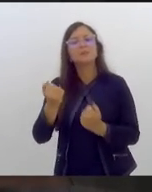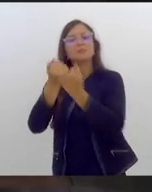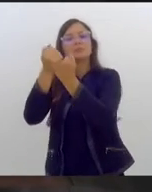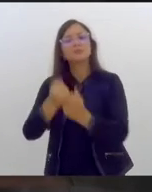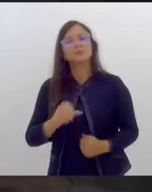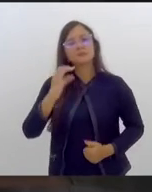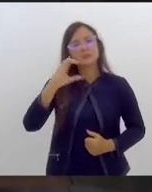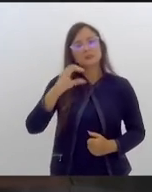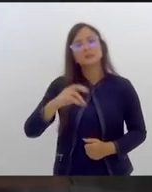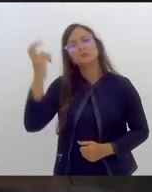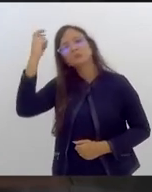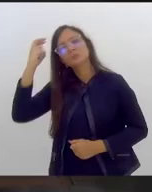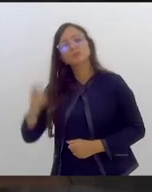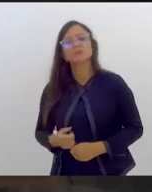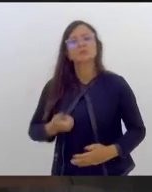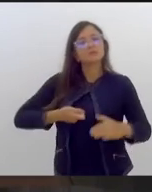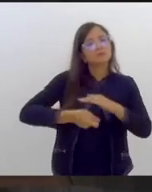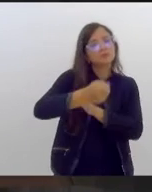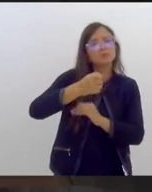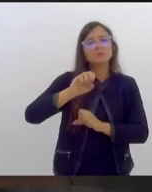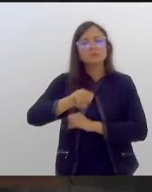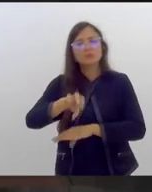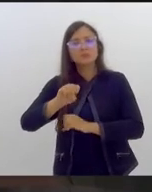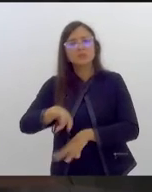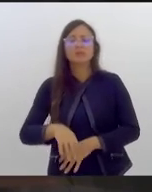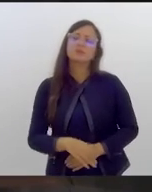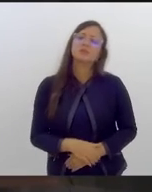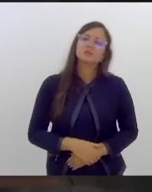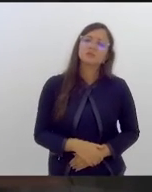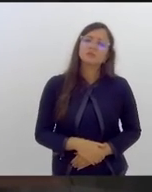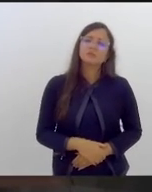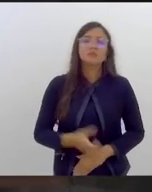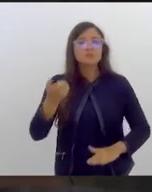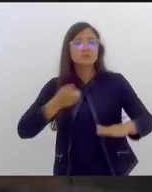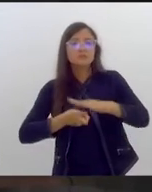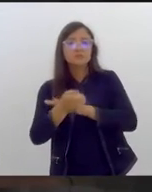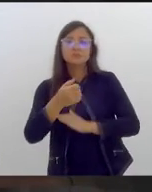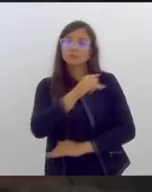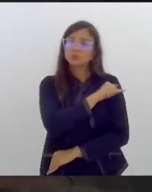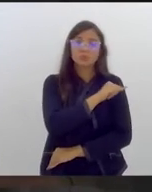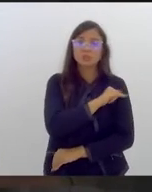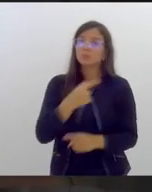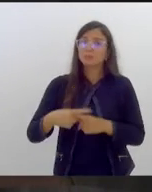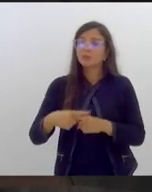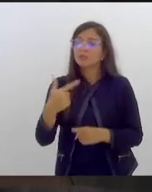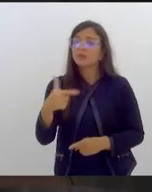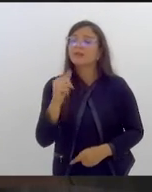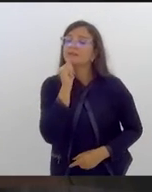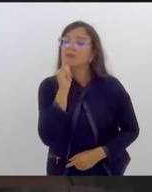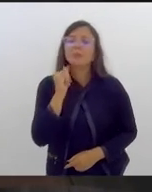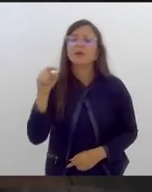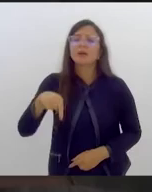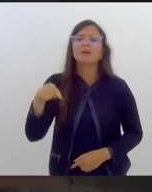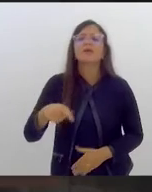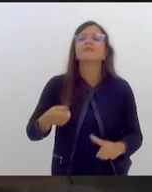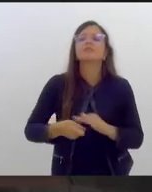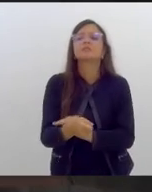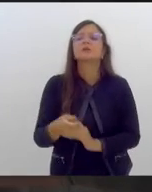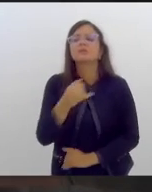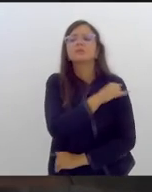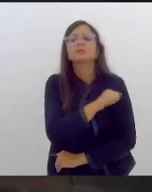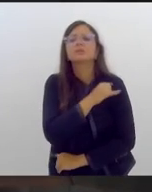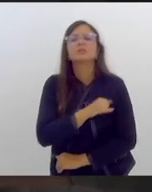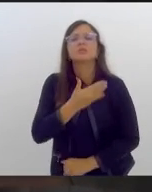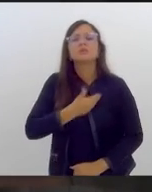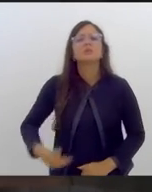Eliomar dos investimentos de educação dos investimentos no Rio de Janeiro que não se tem notícia de investimento feito pelo Governo